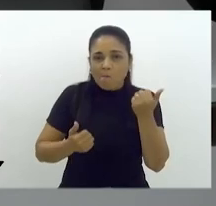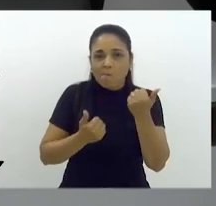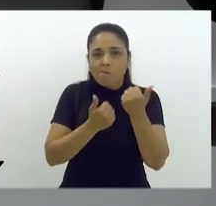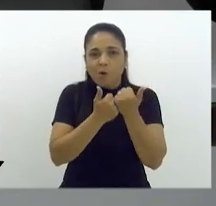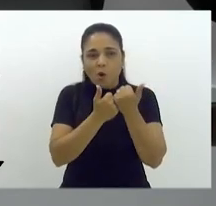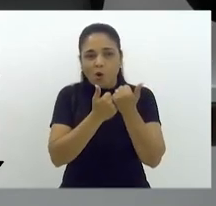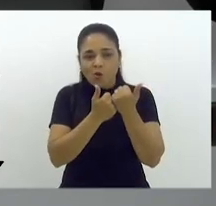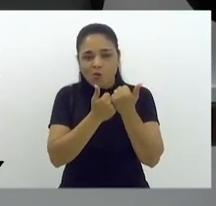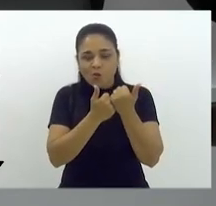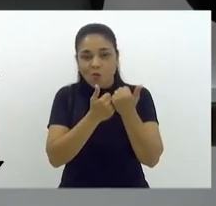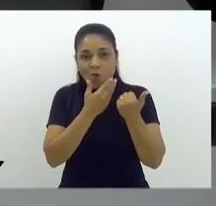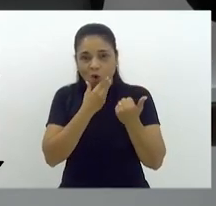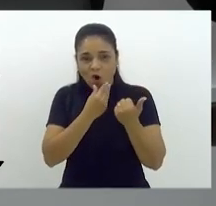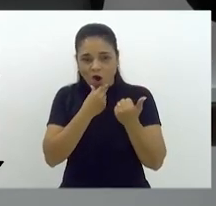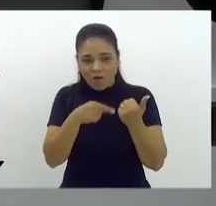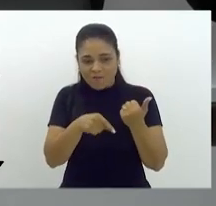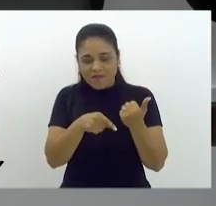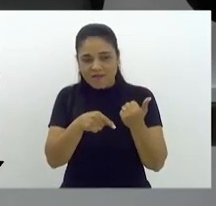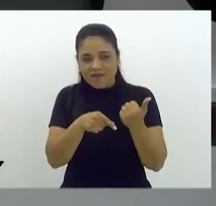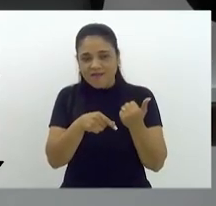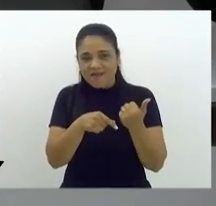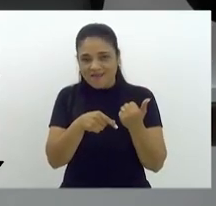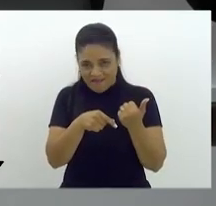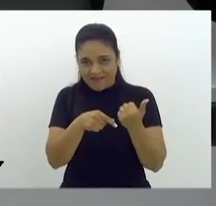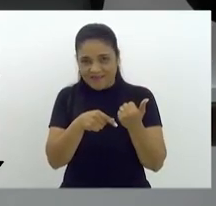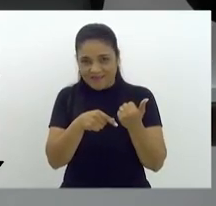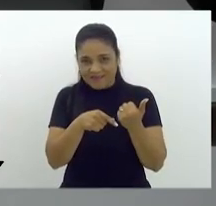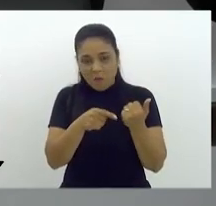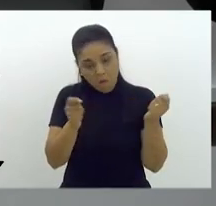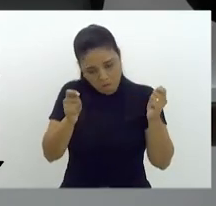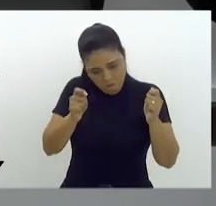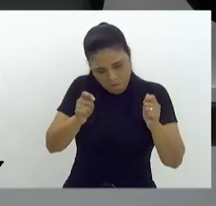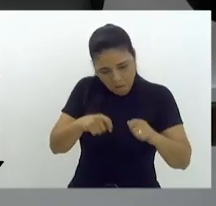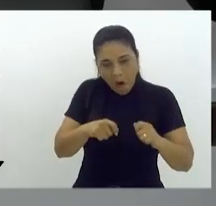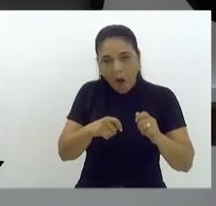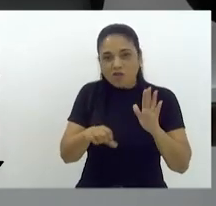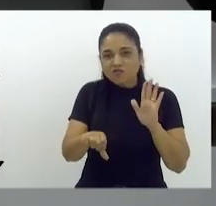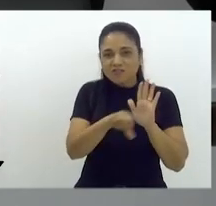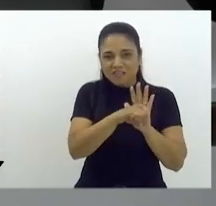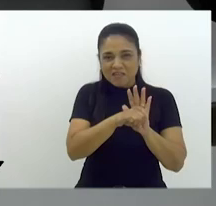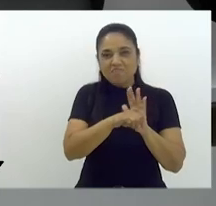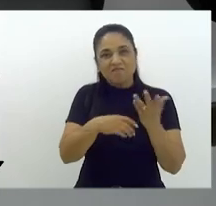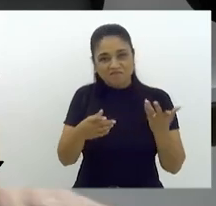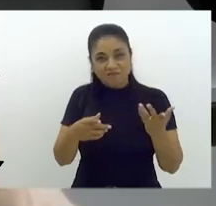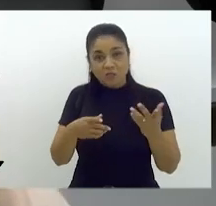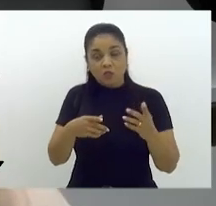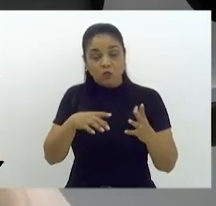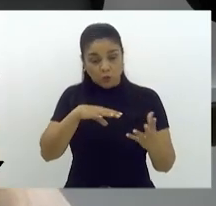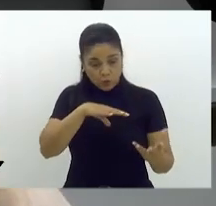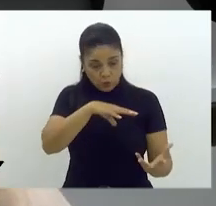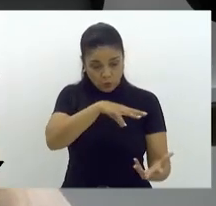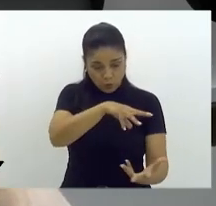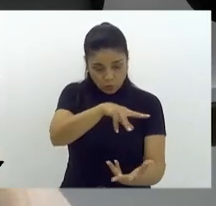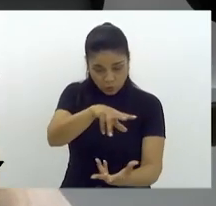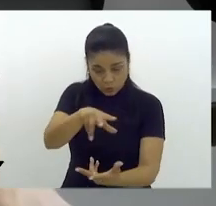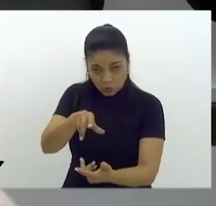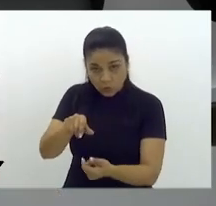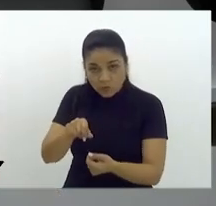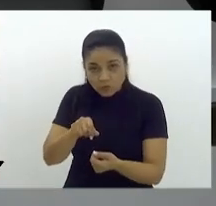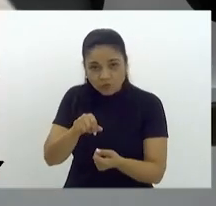masculina de que eu posso cometer esses crimes por exemplo esses crimes no mundo real sem ser no mundo virtual